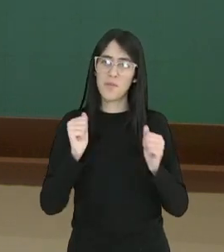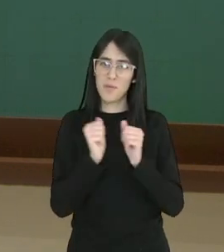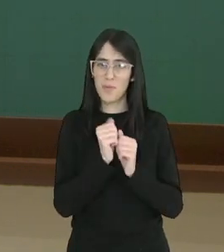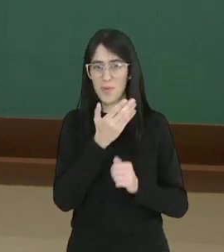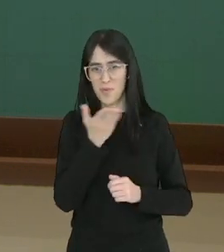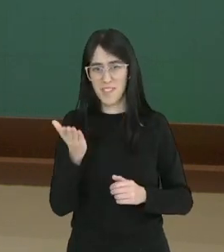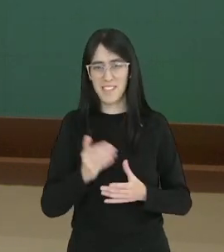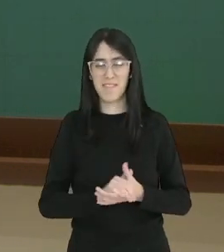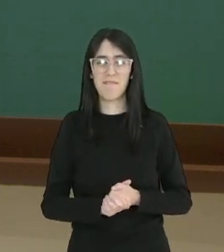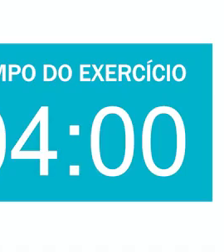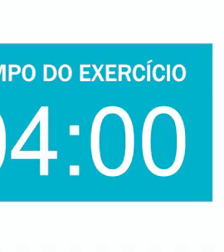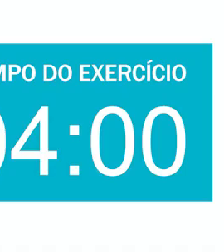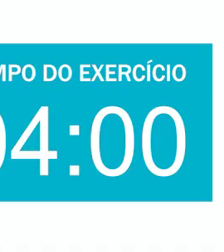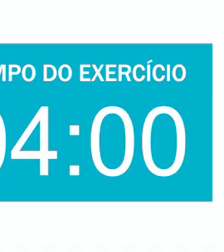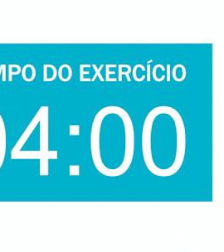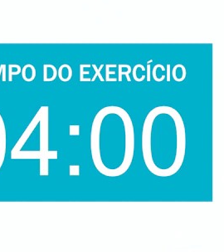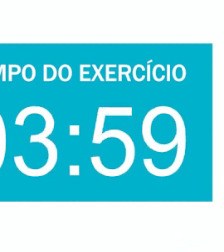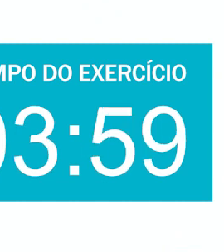para a correção.